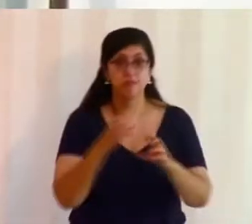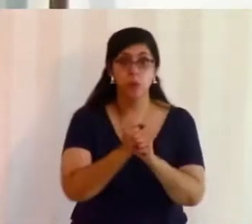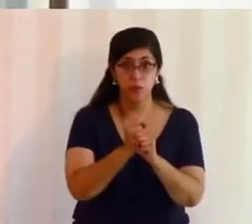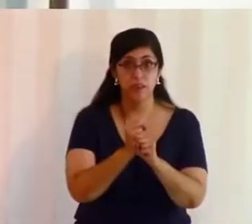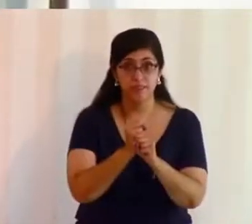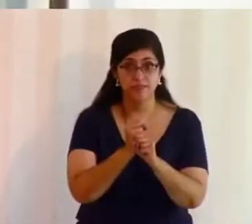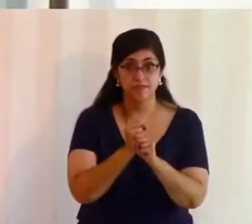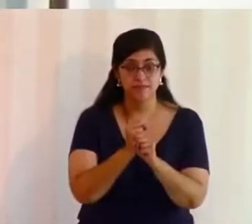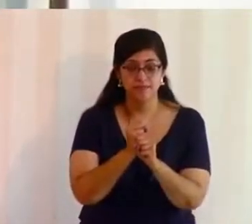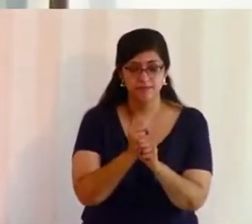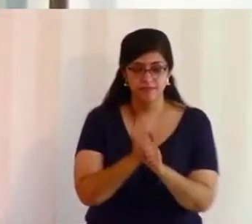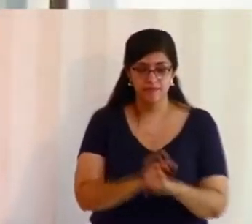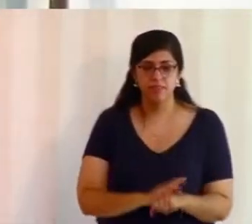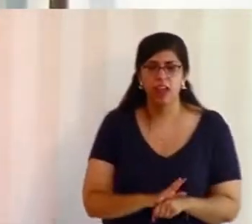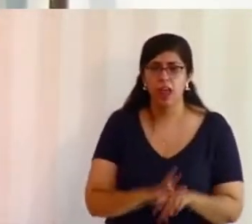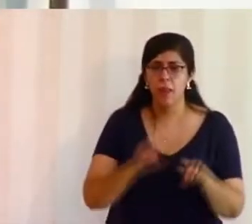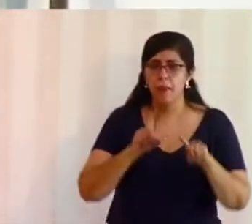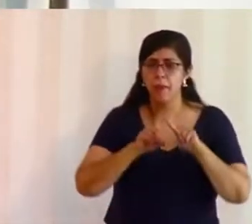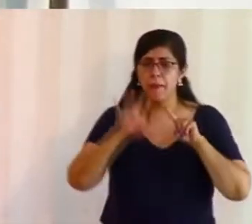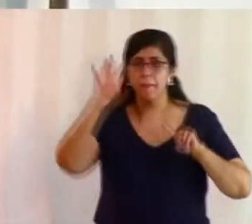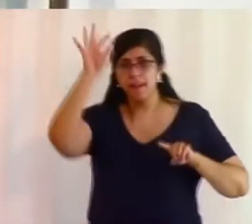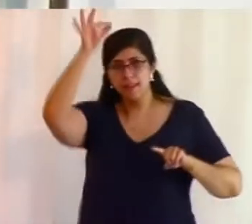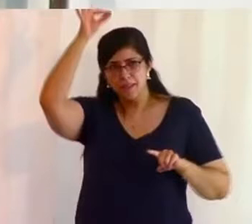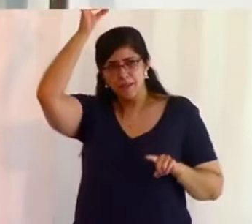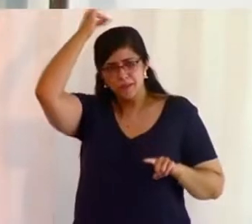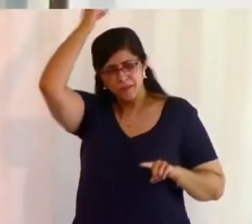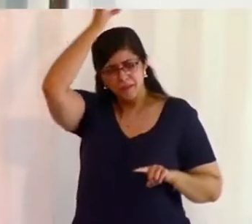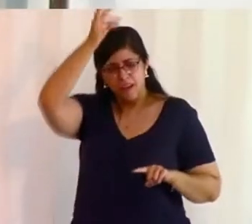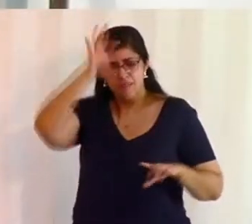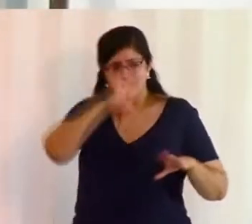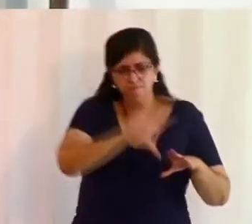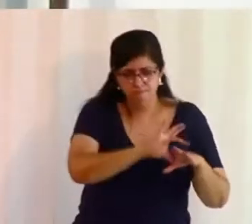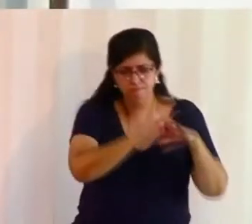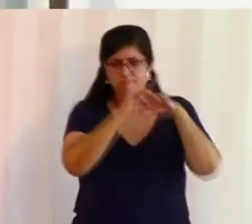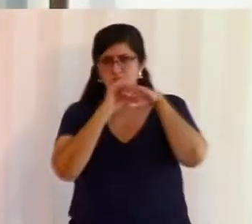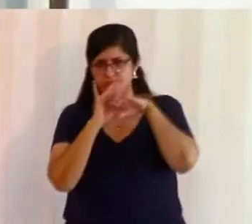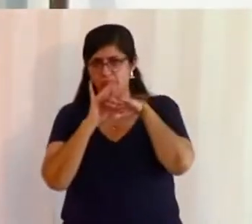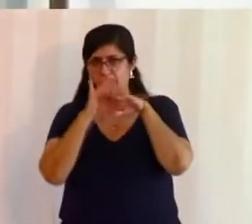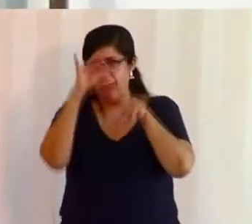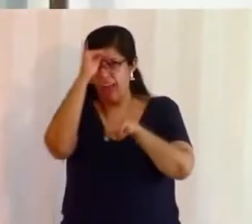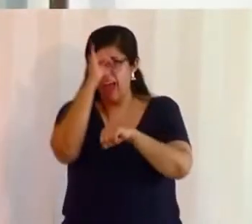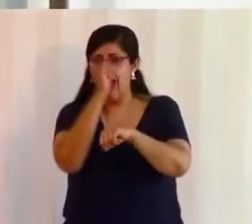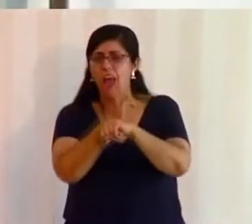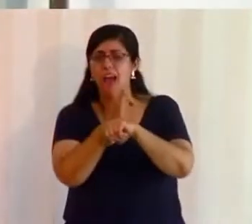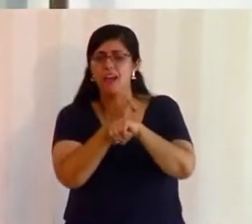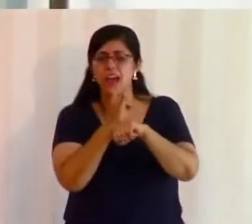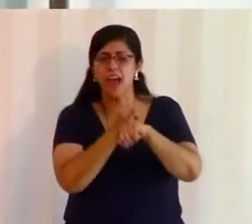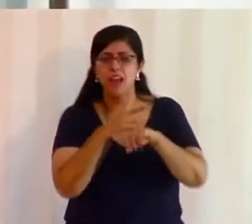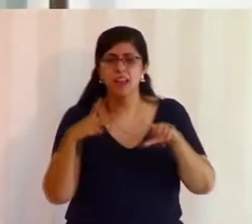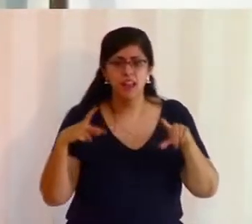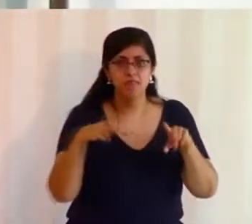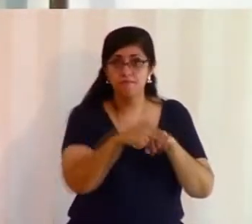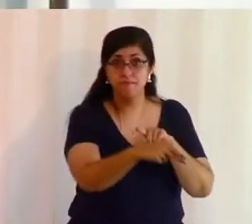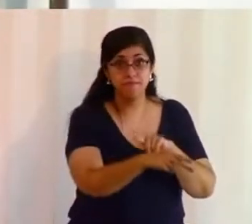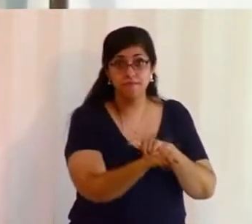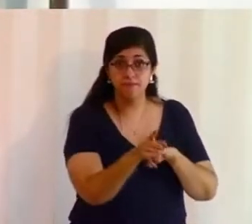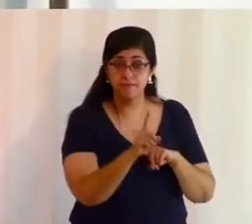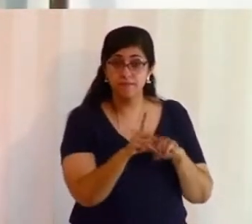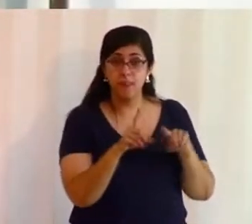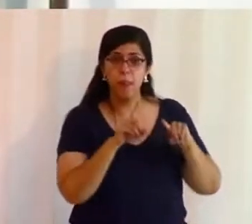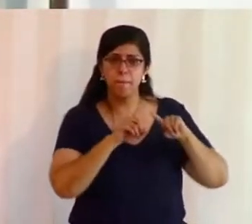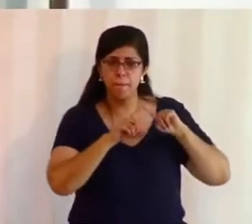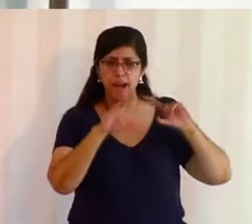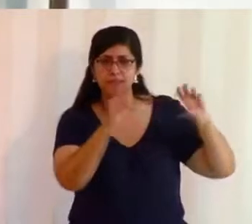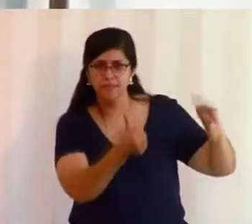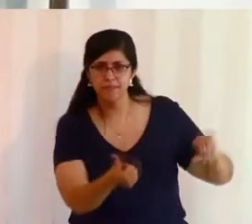pareceu bem àqueles irmãos e ao Espírito Santo não obrigarem os gentios a se circuncidarem. Então é uma carta